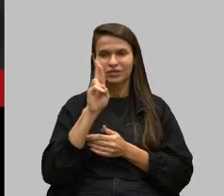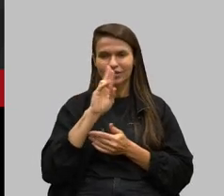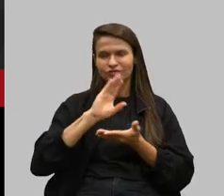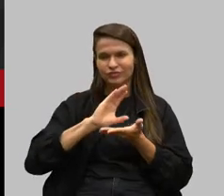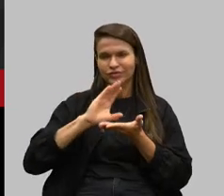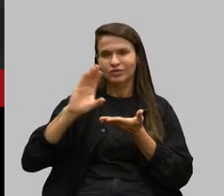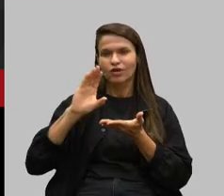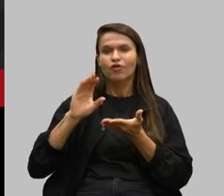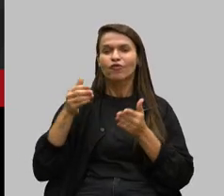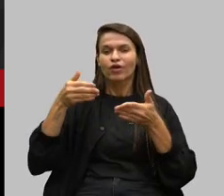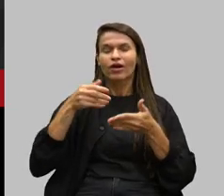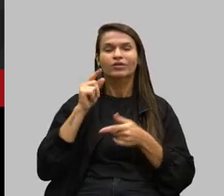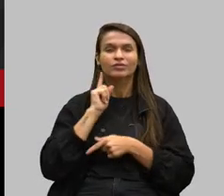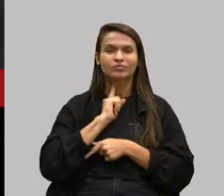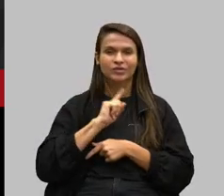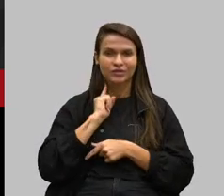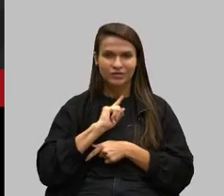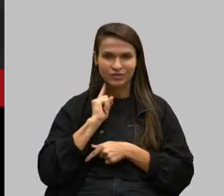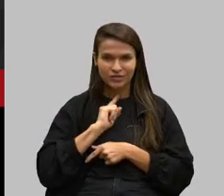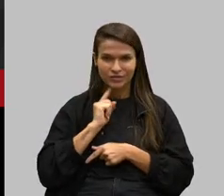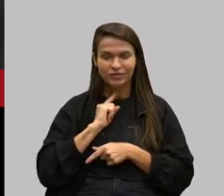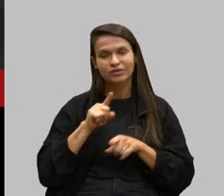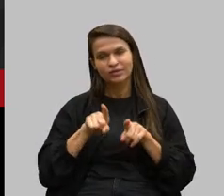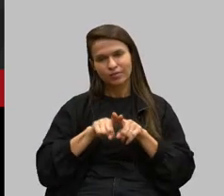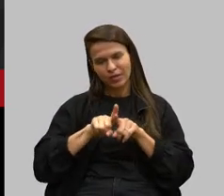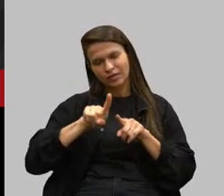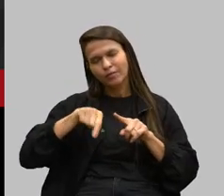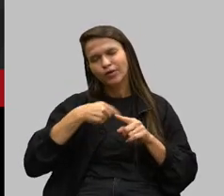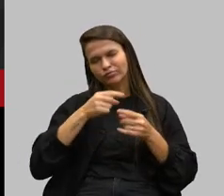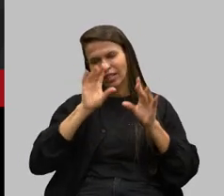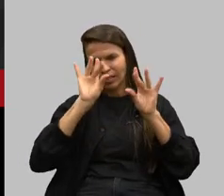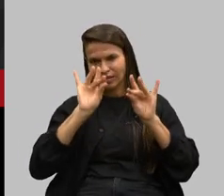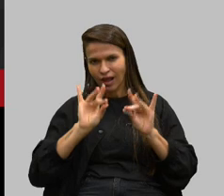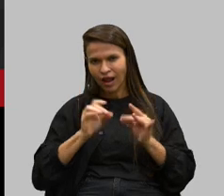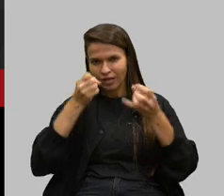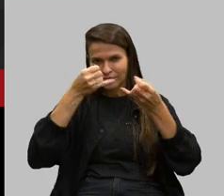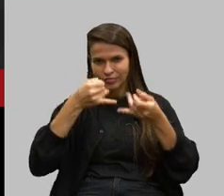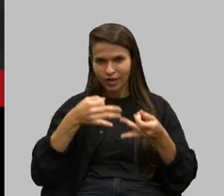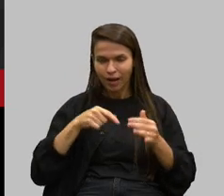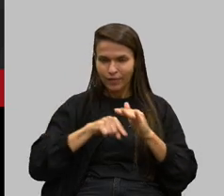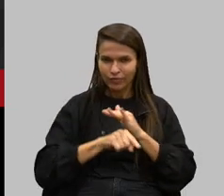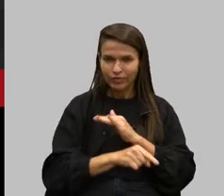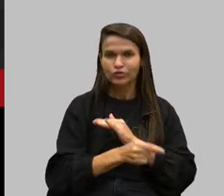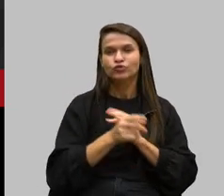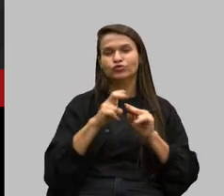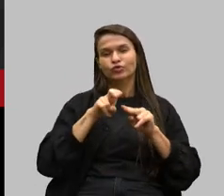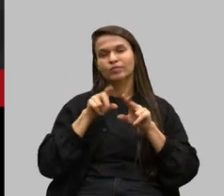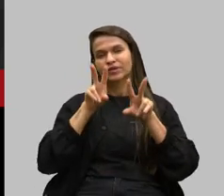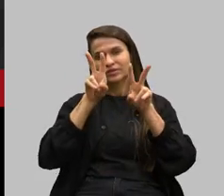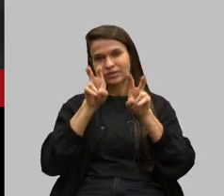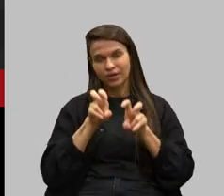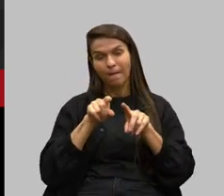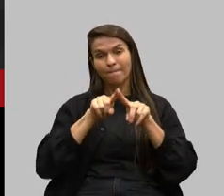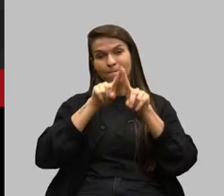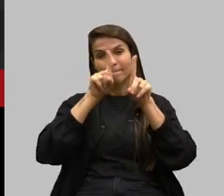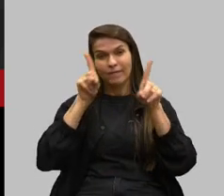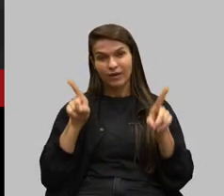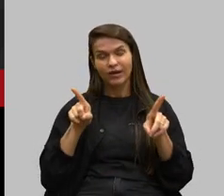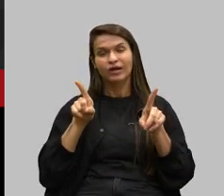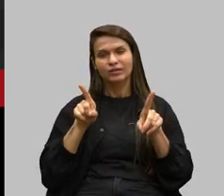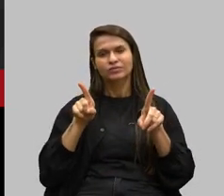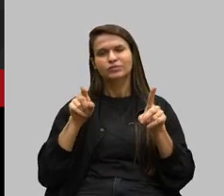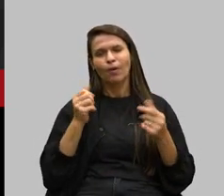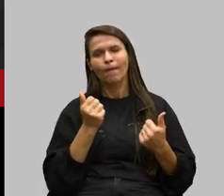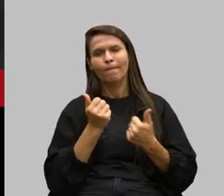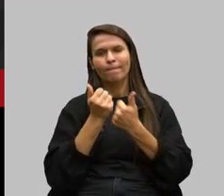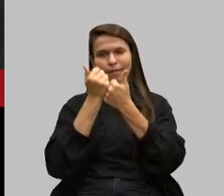para Minas Gerais também se for o caso depois posso detalhar e falar um pouco mais sobre esse assunto mas colabora